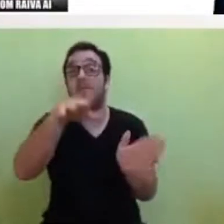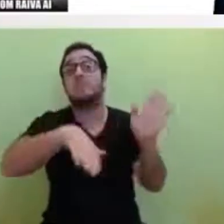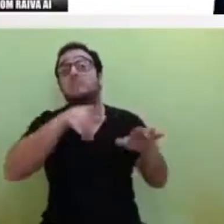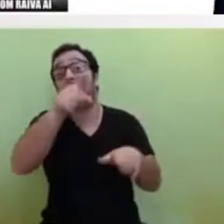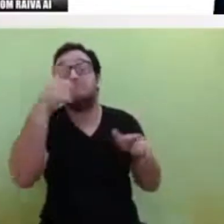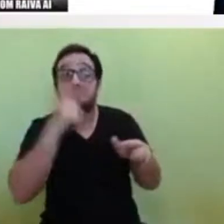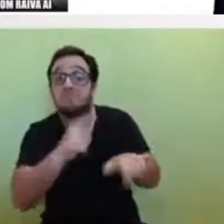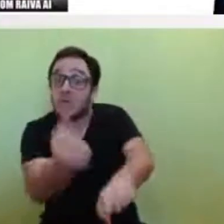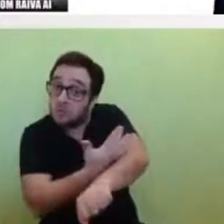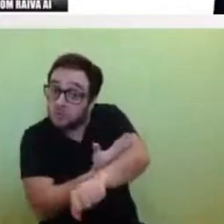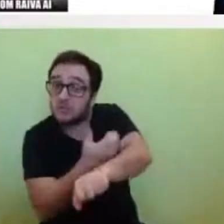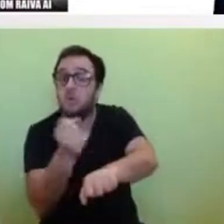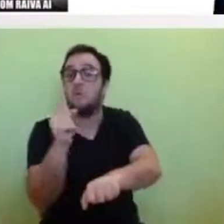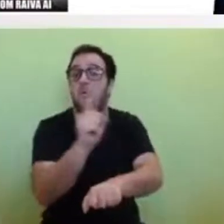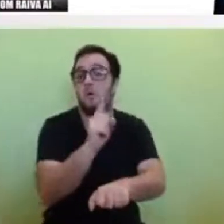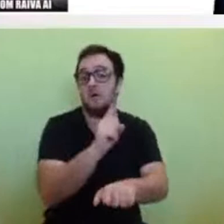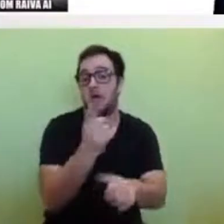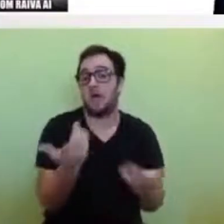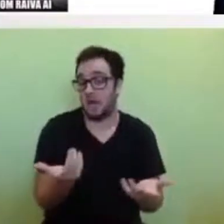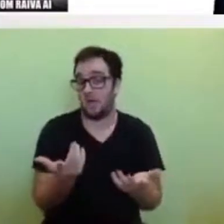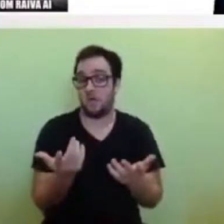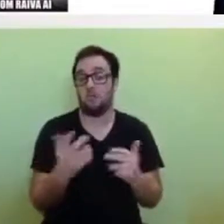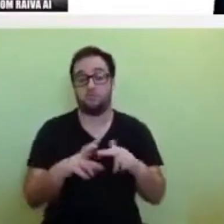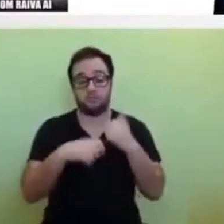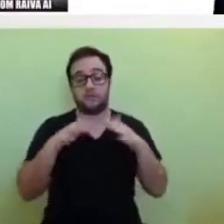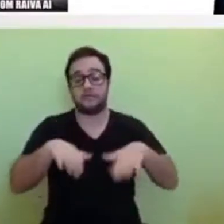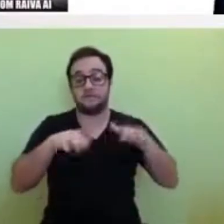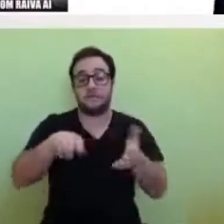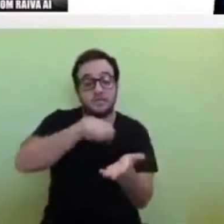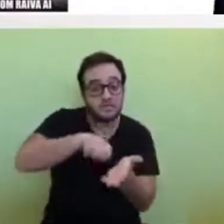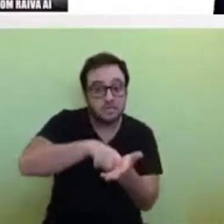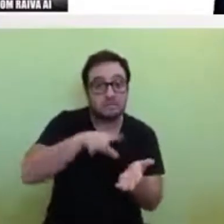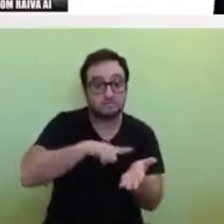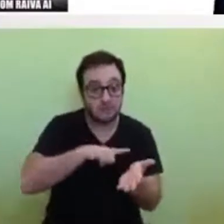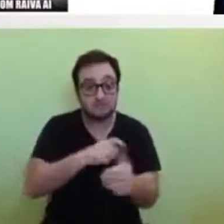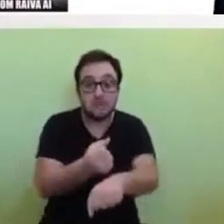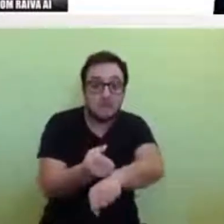emoção. Quando a gente escreve a língua de sinais, quem ler é que vai